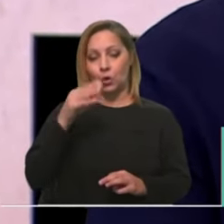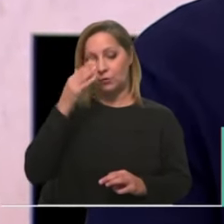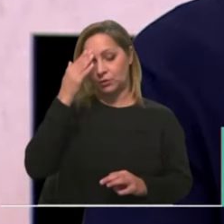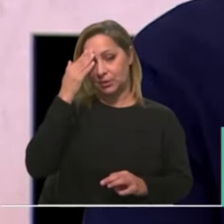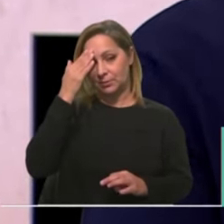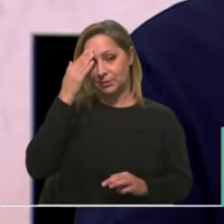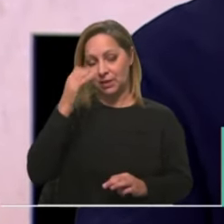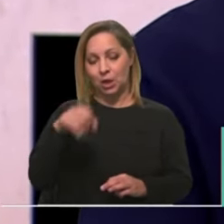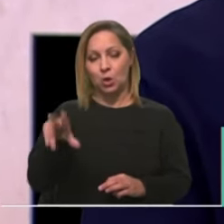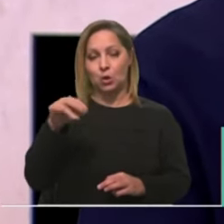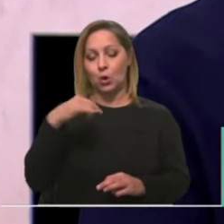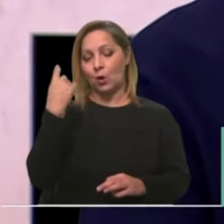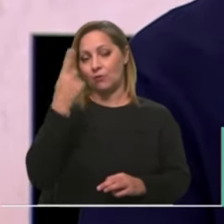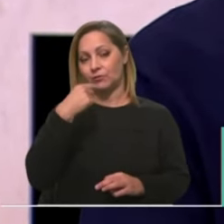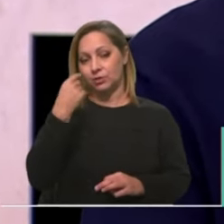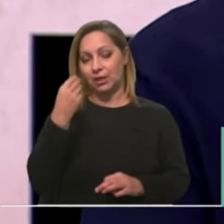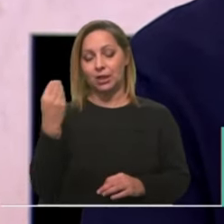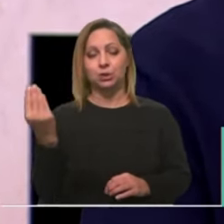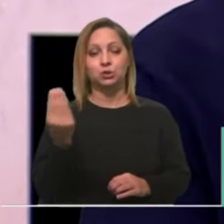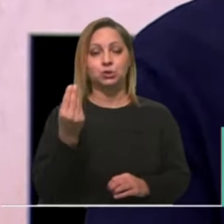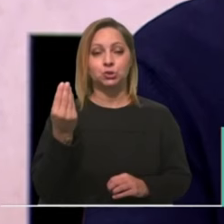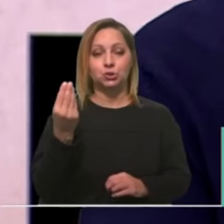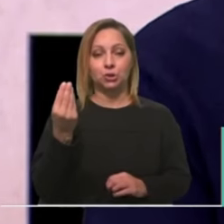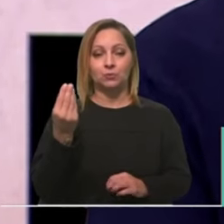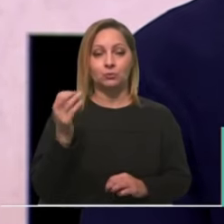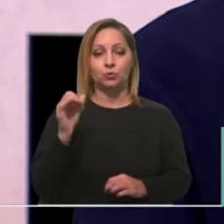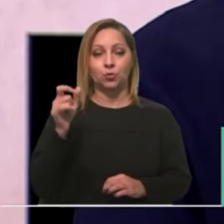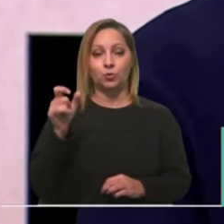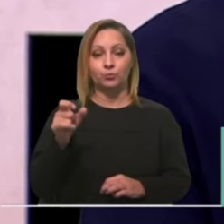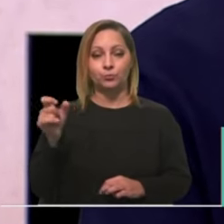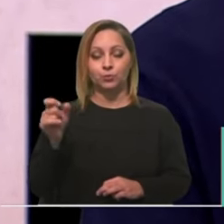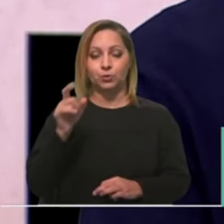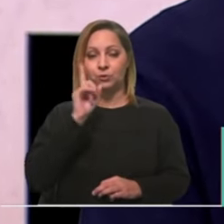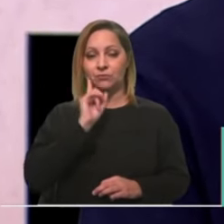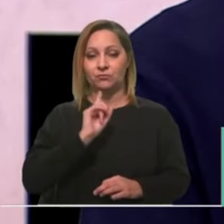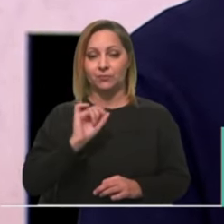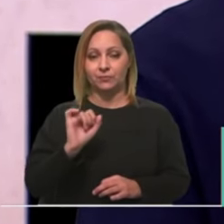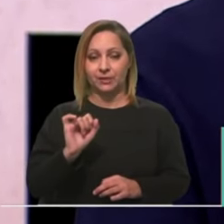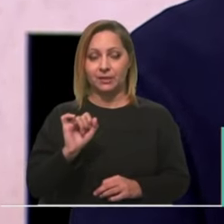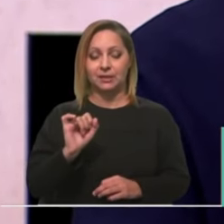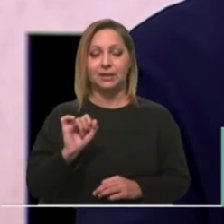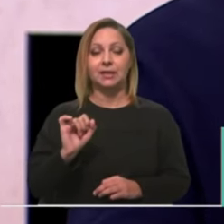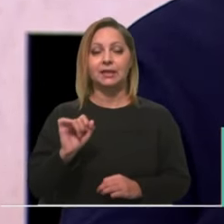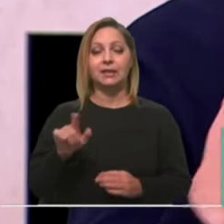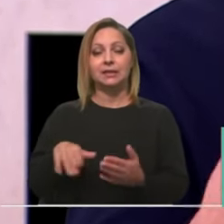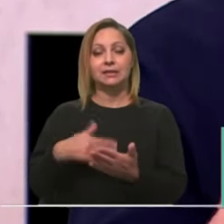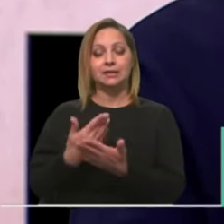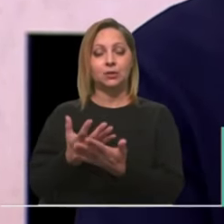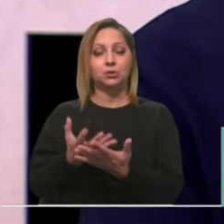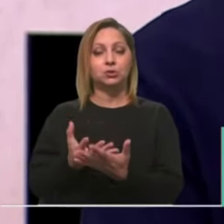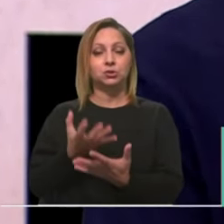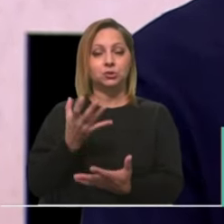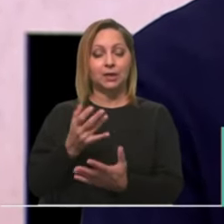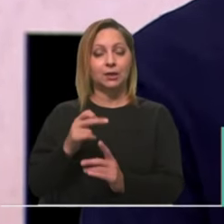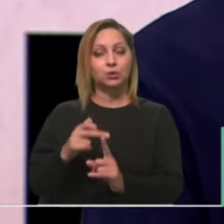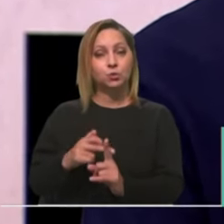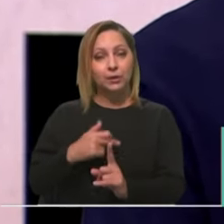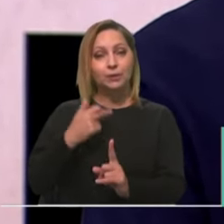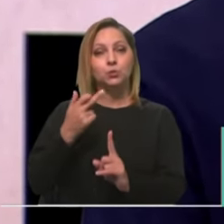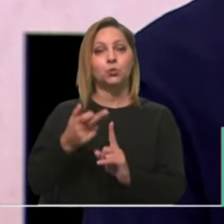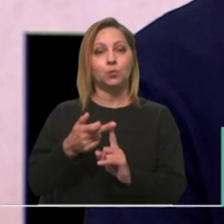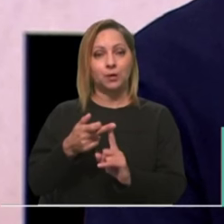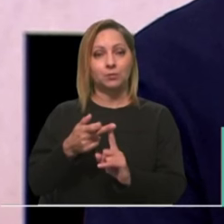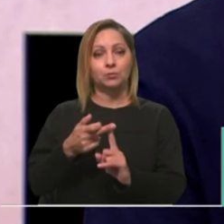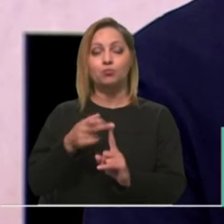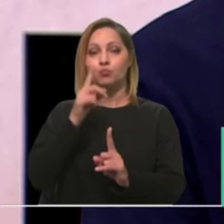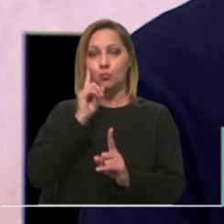caras, jovens ou mesmo pessoas do sexo feminino que ganhem algum destaque ao longo do ano. Também é muito relevante